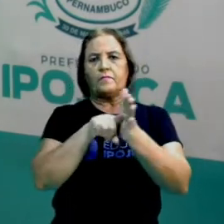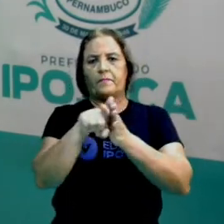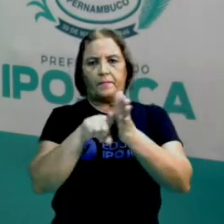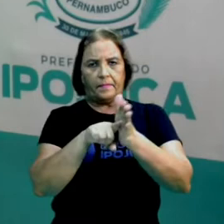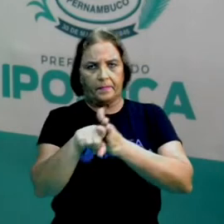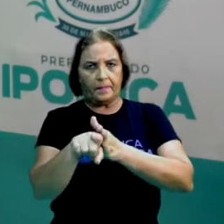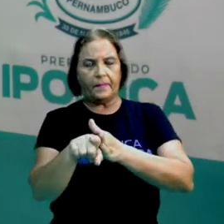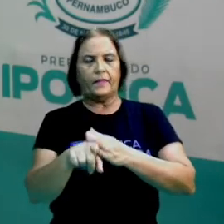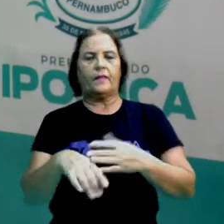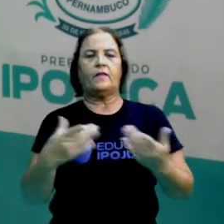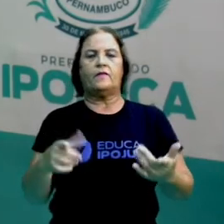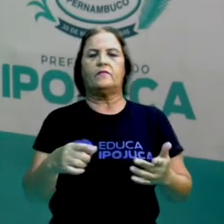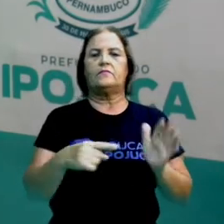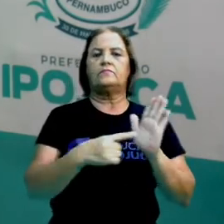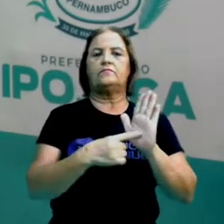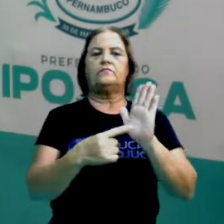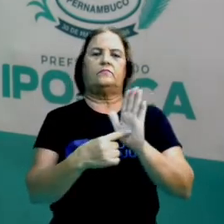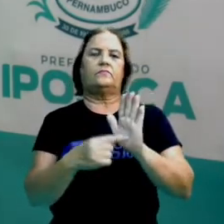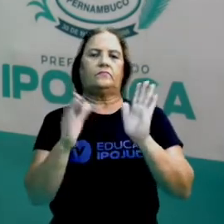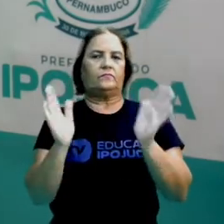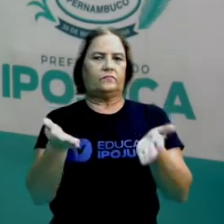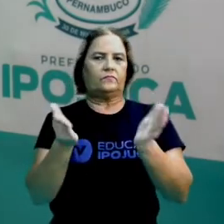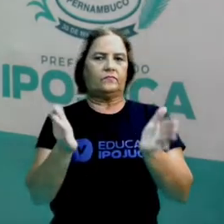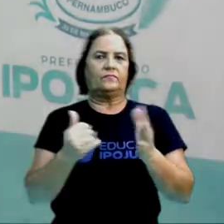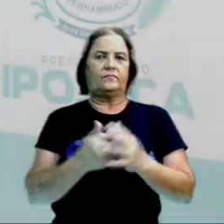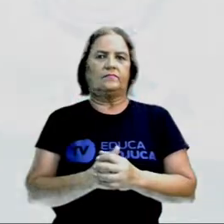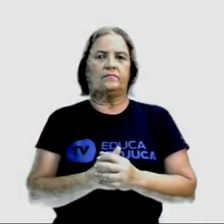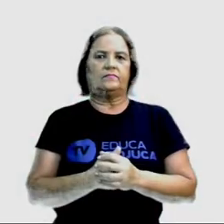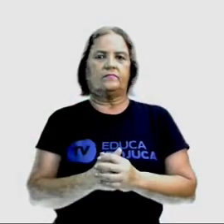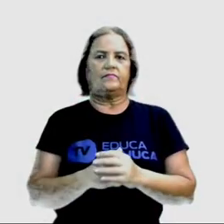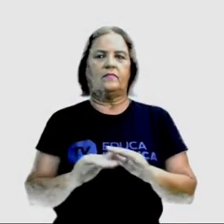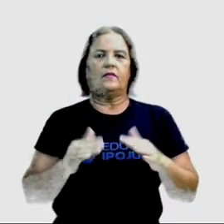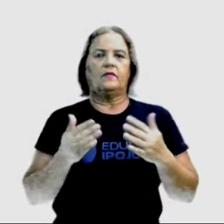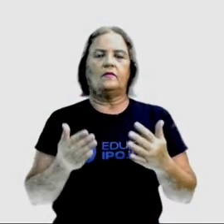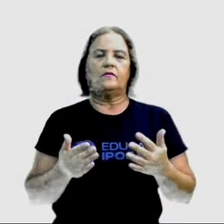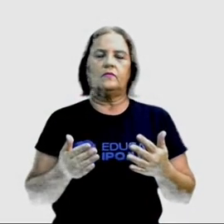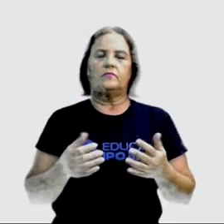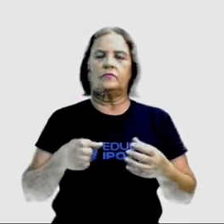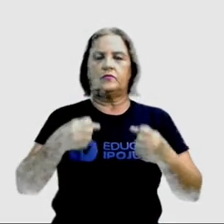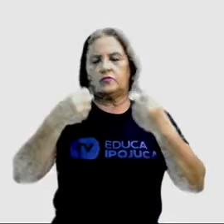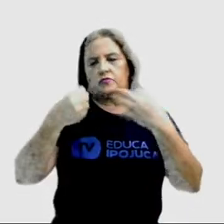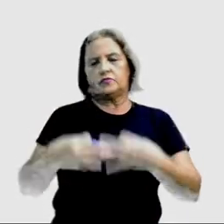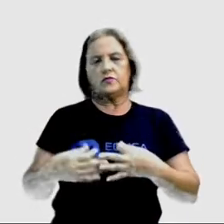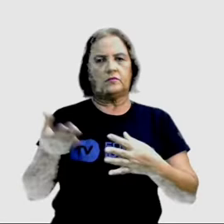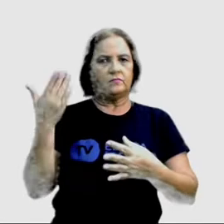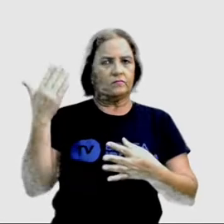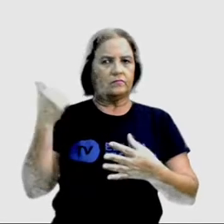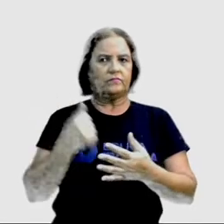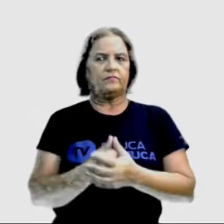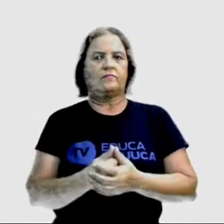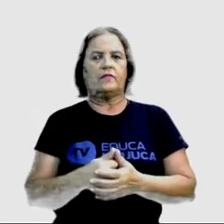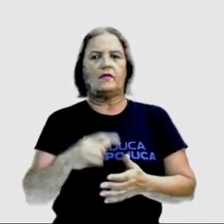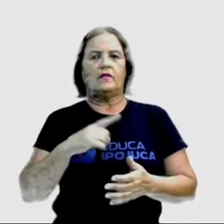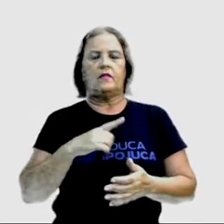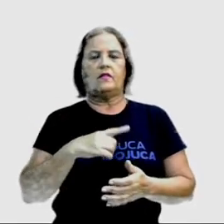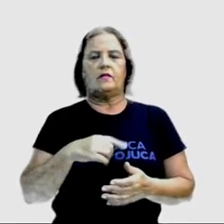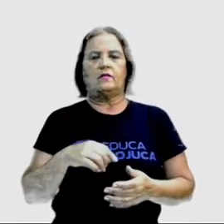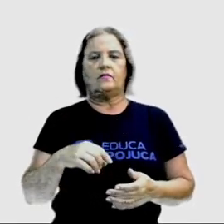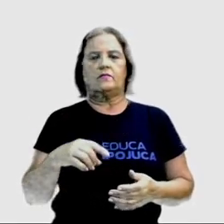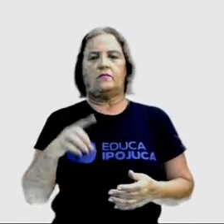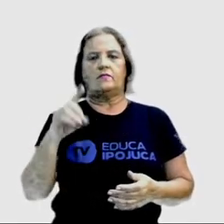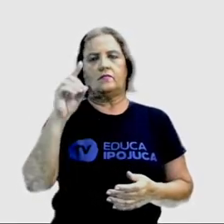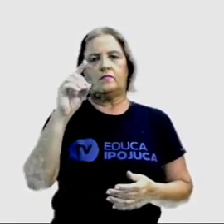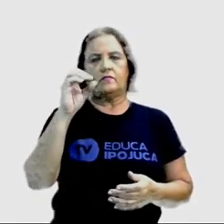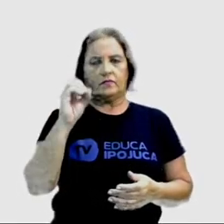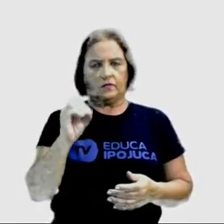vou mostrar para vocês aqui agora. Então, como eu tinha dito anteriormente, nós temos aqui o do e temos também